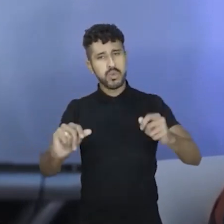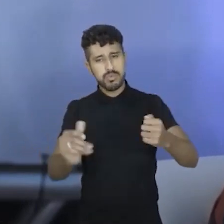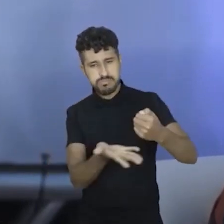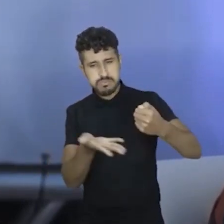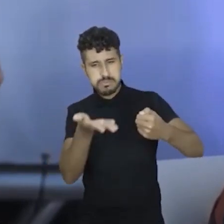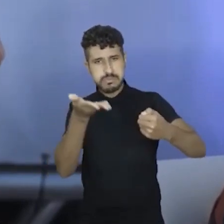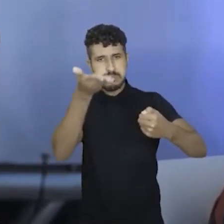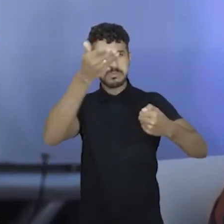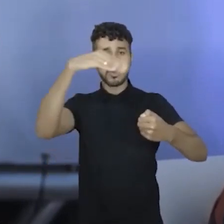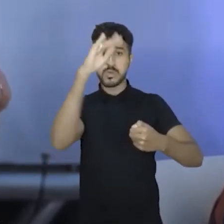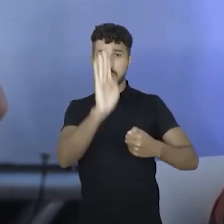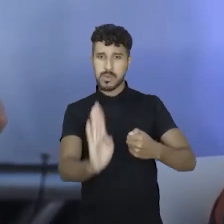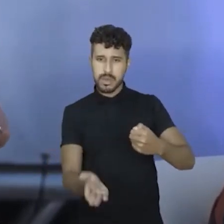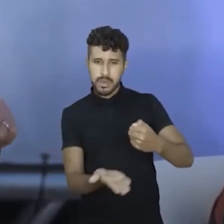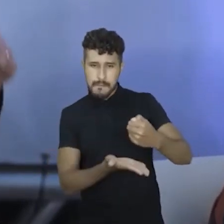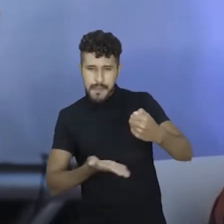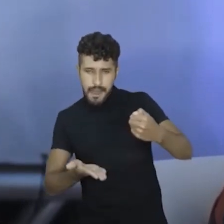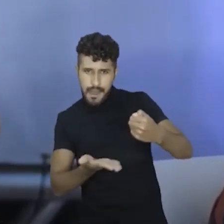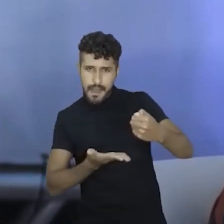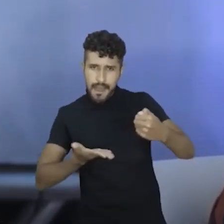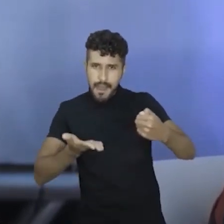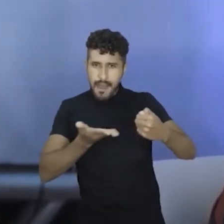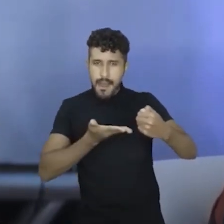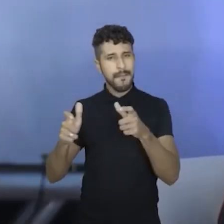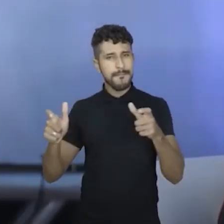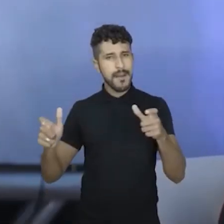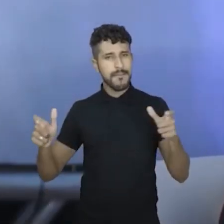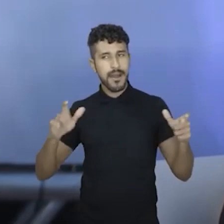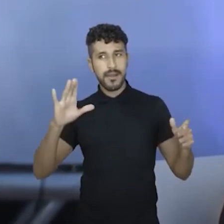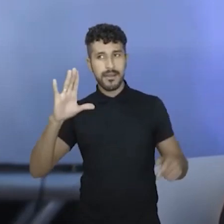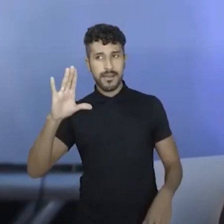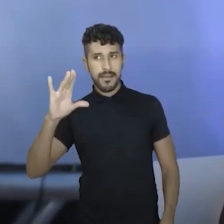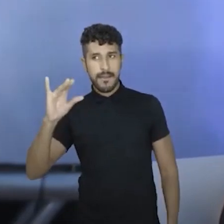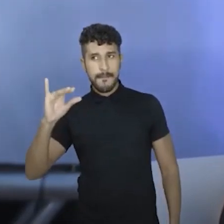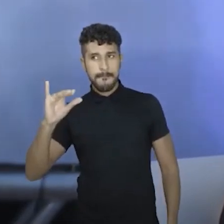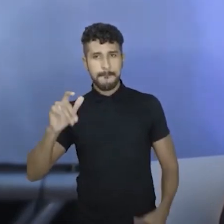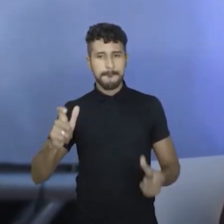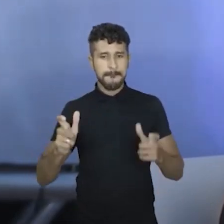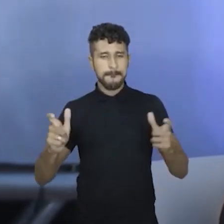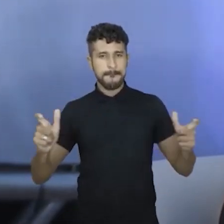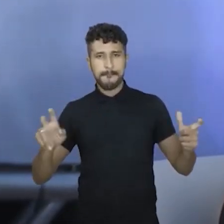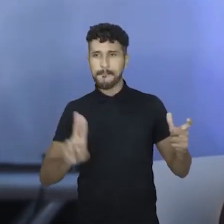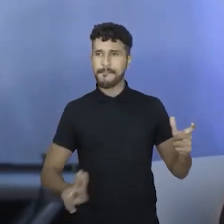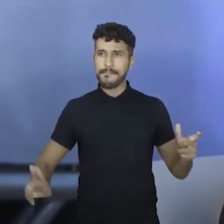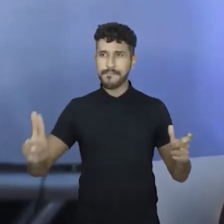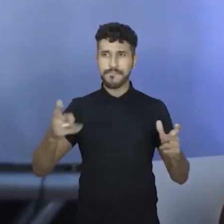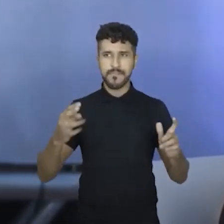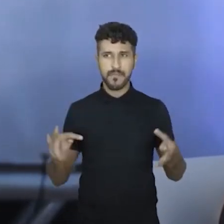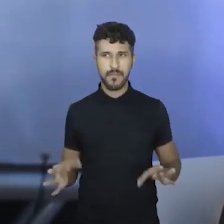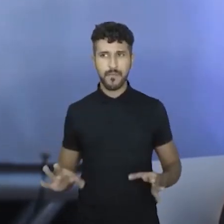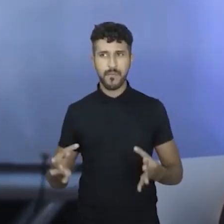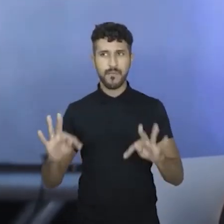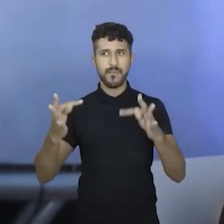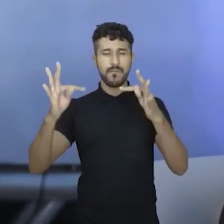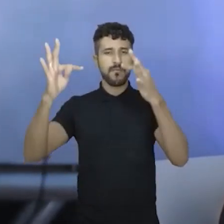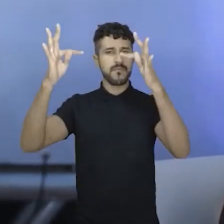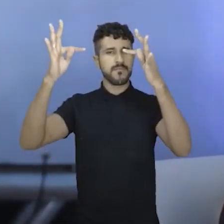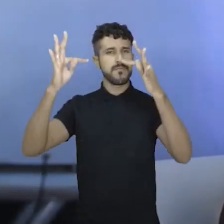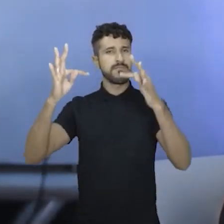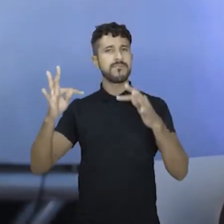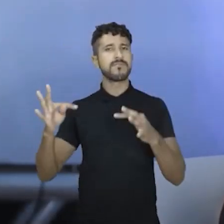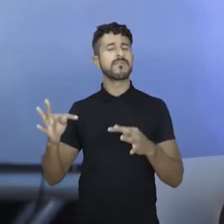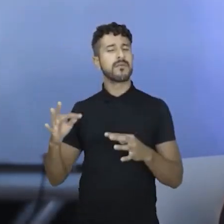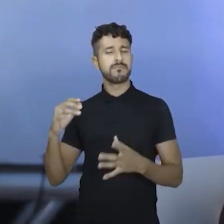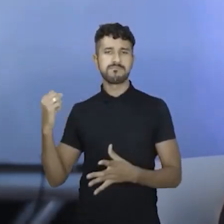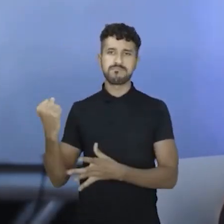Brasil, desde a educação básica à pós-graduação, e expandir o uso de tecnologias inclusivas e